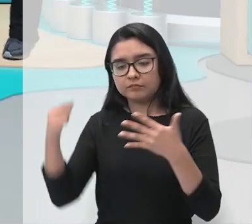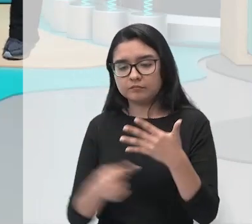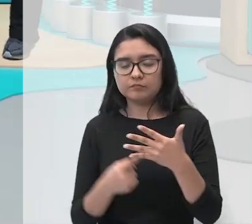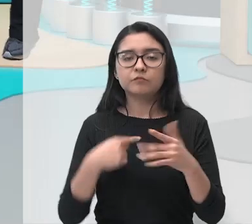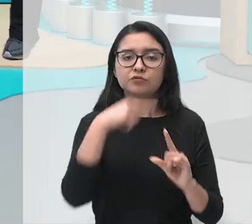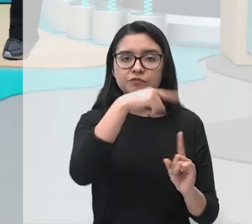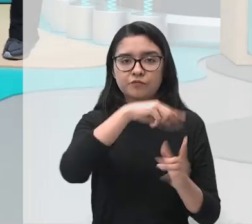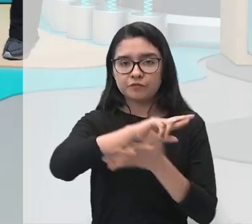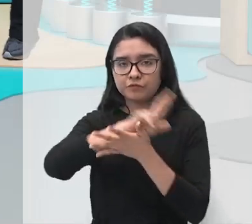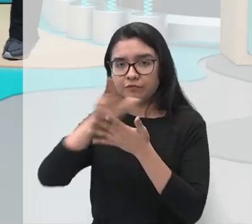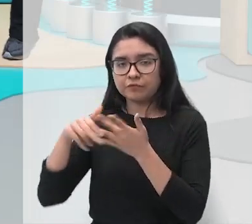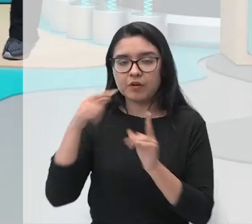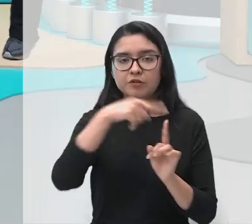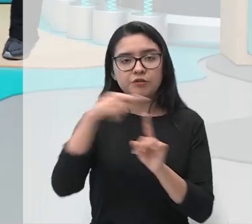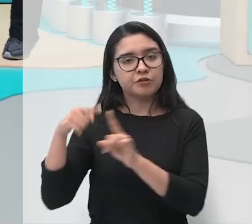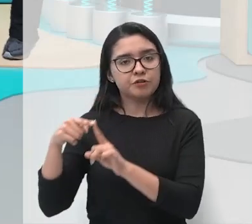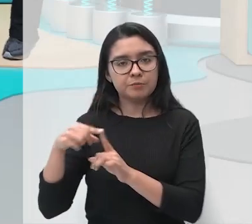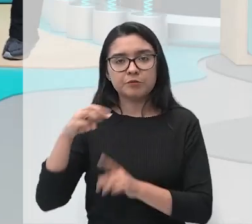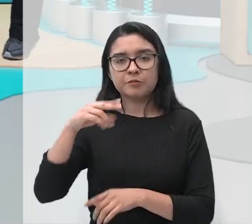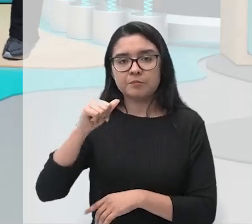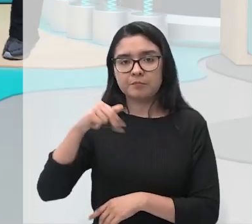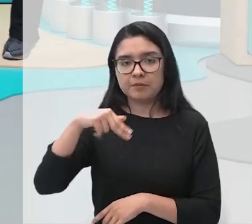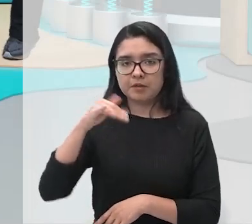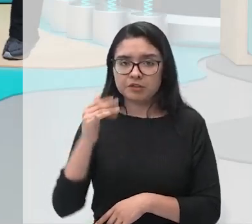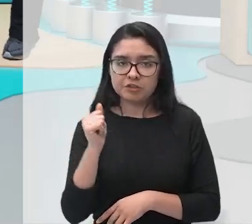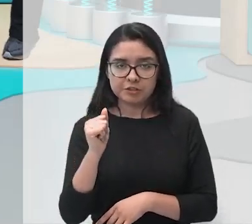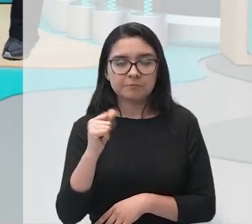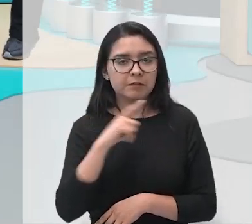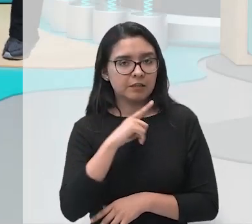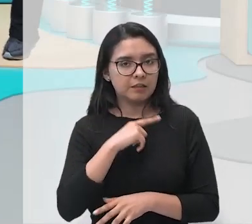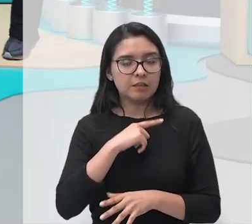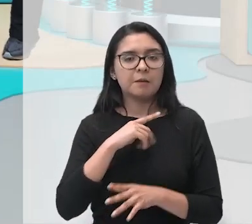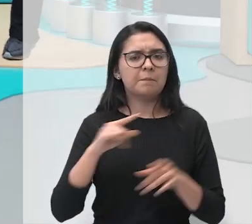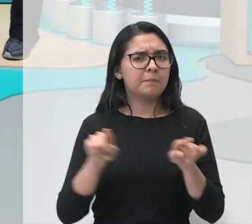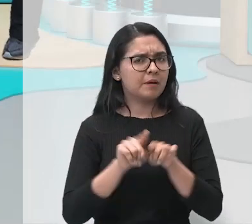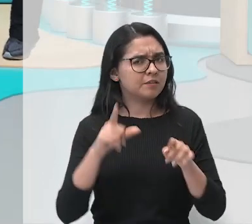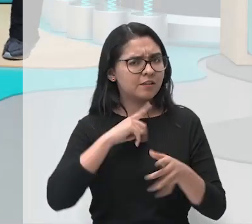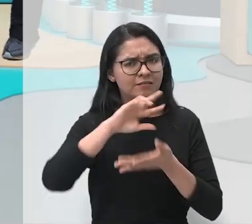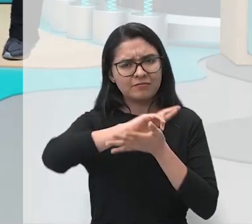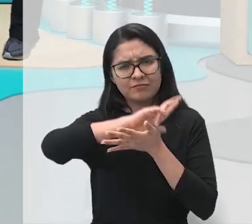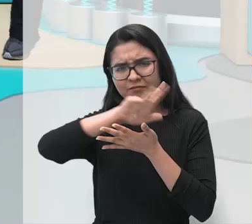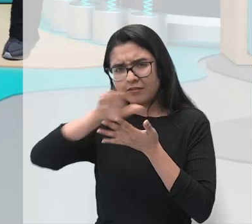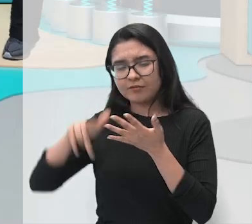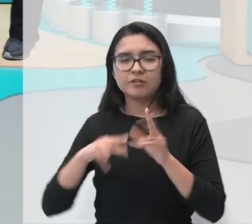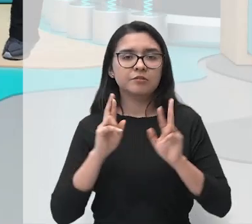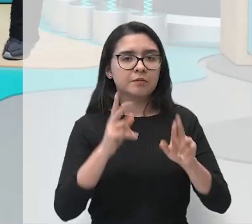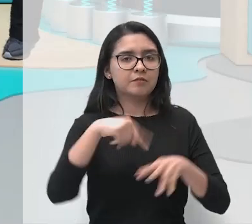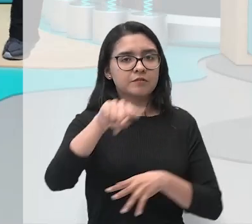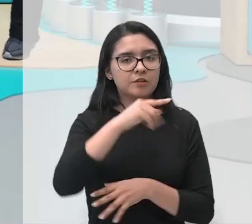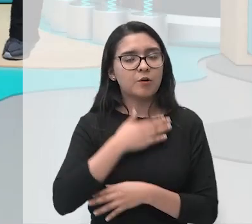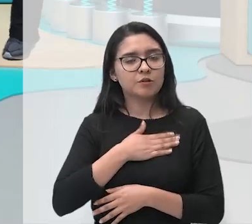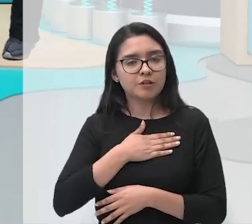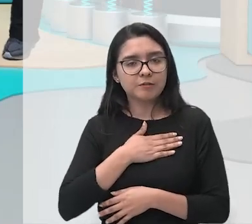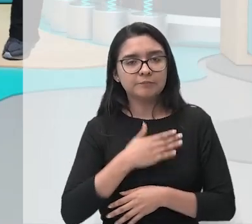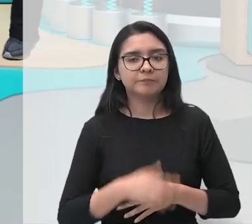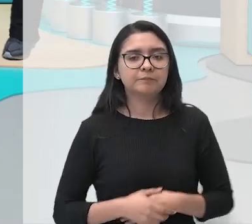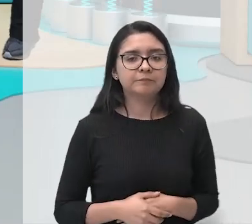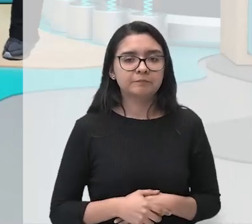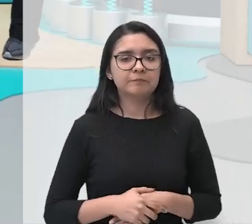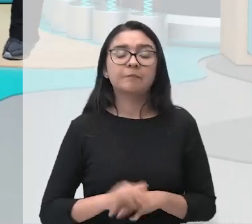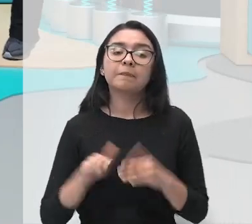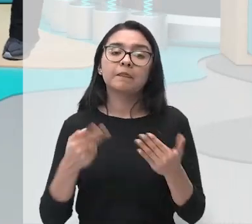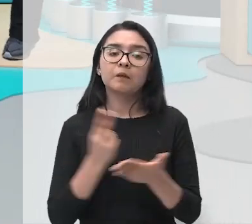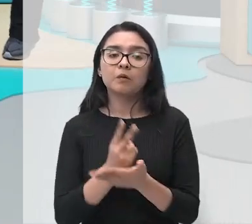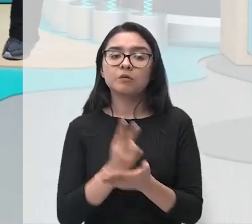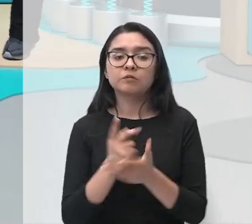das variações que existem do manja-pega, mas existem, ó, inúmeras. Espero que vocês tenham gostado. E